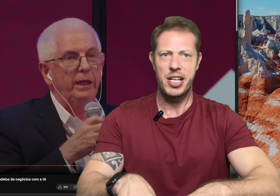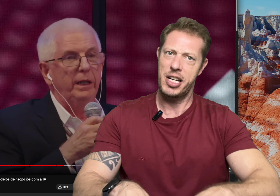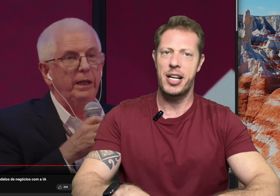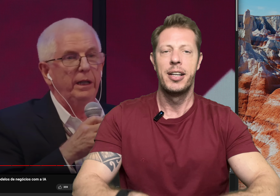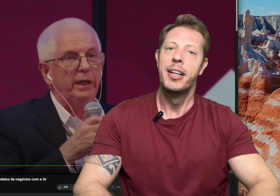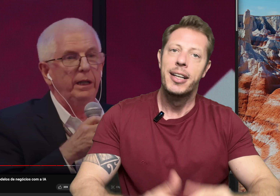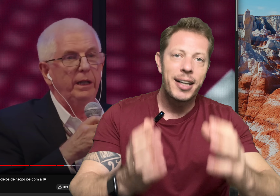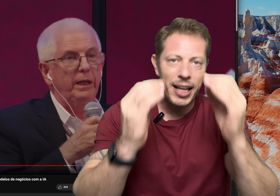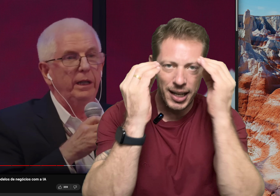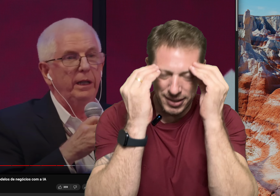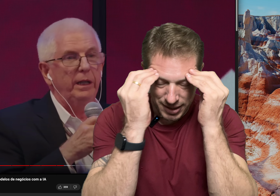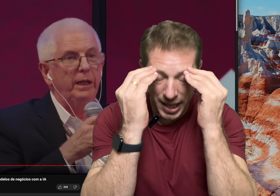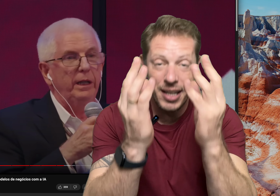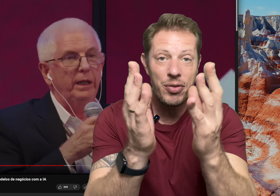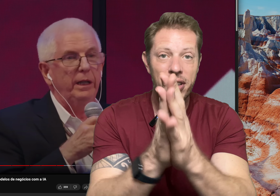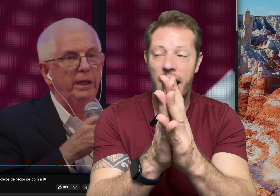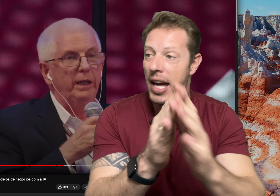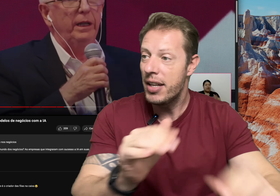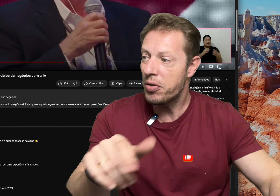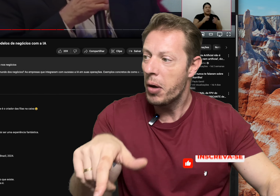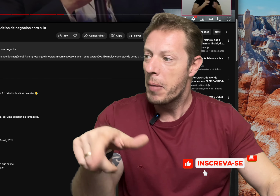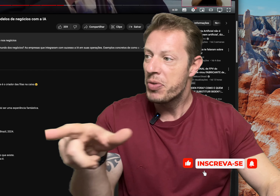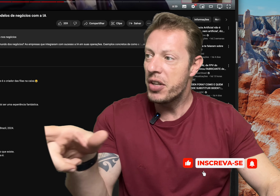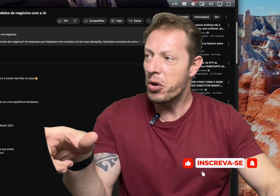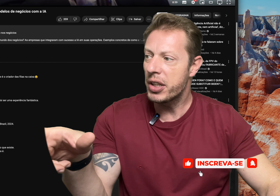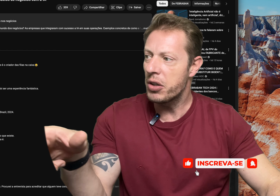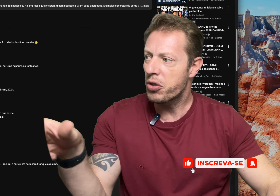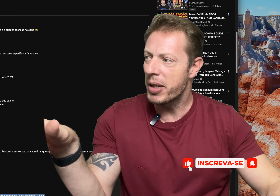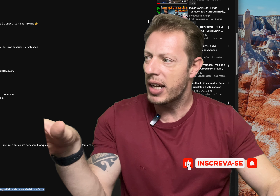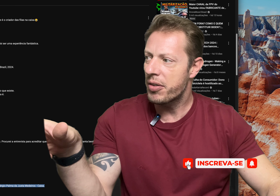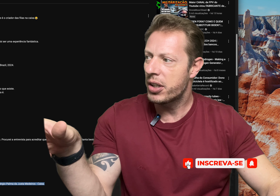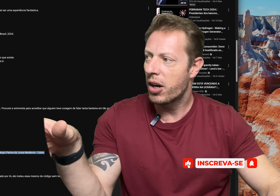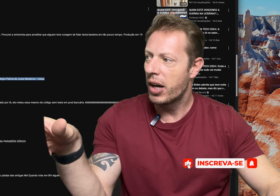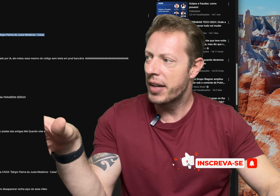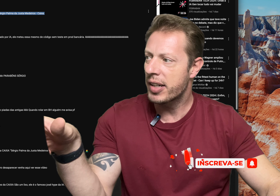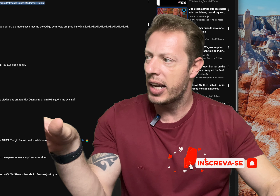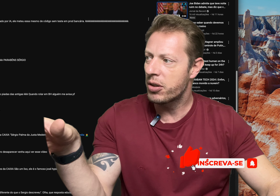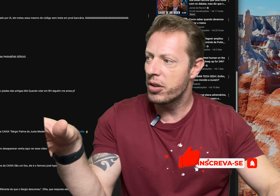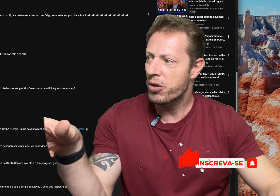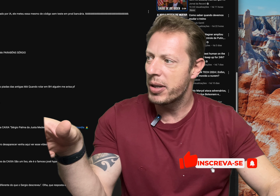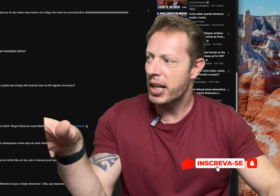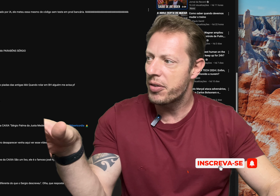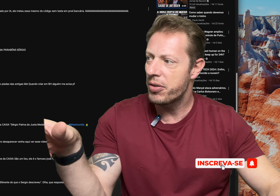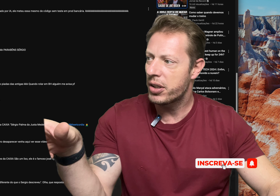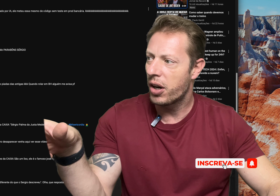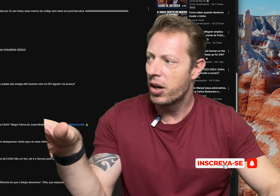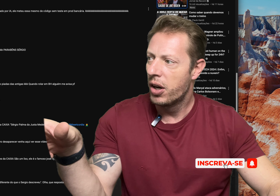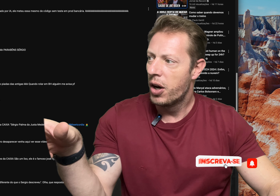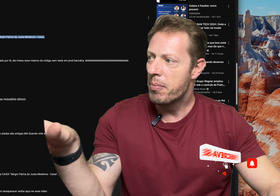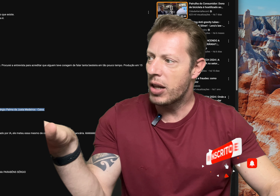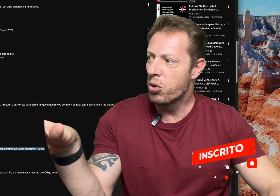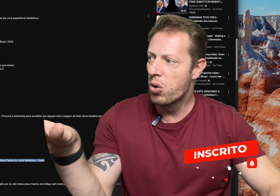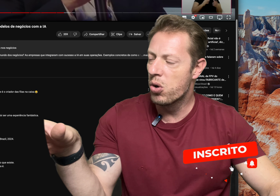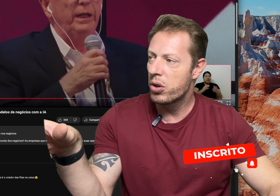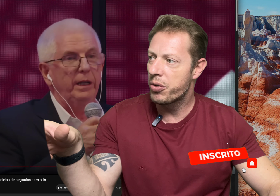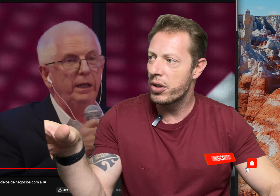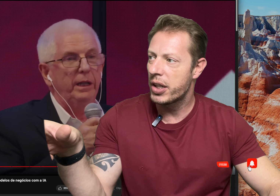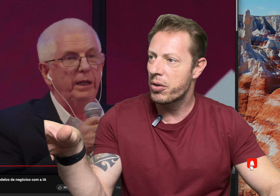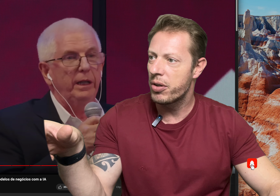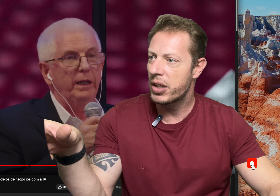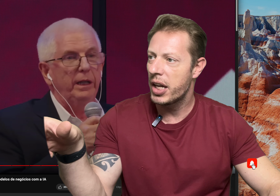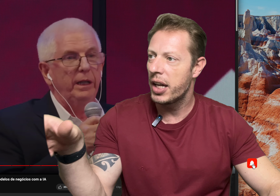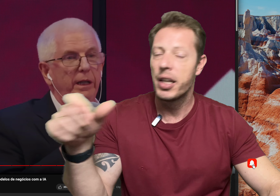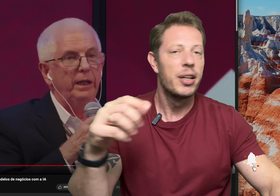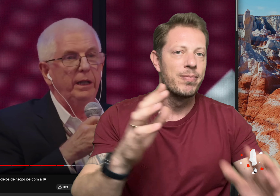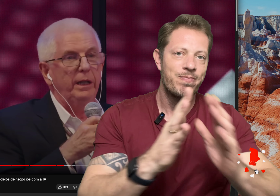programar. Galera, é isso que tá. É isso. Isso é o que tem nos comentários aqui, ó. Essa galera, todos os comentários é isso aqui, ó. Maluco, não sei o